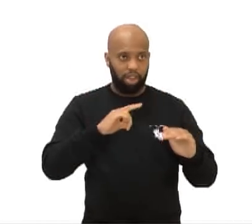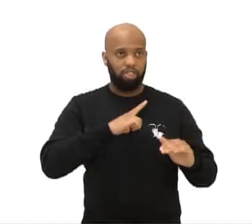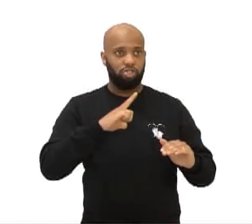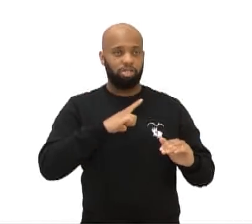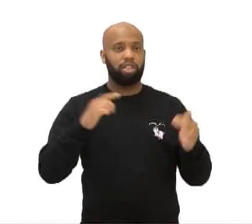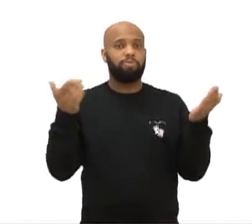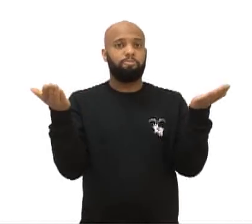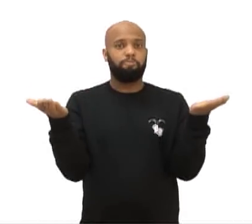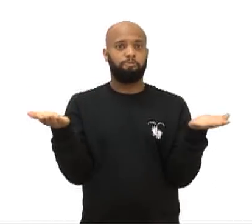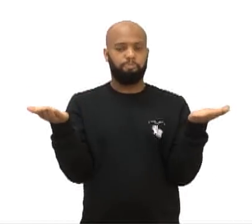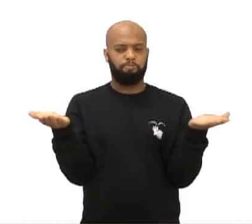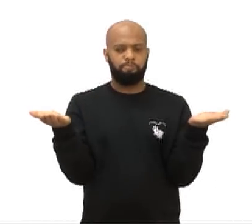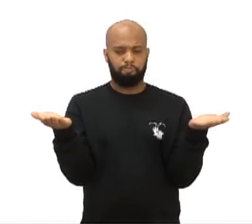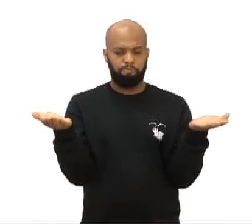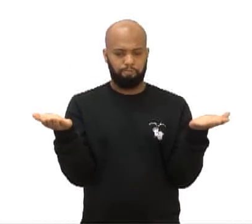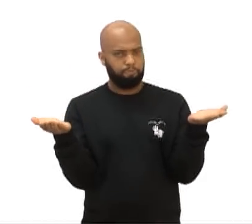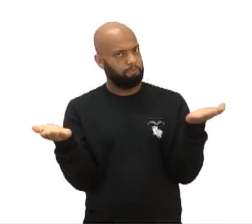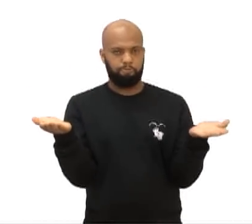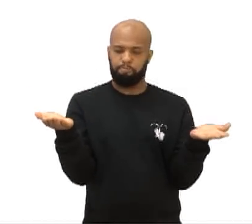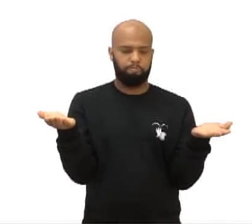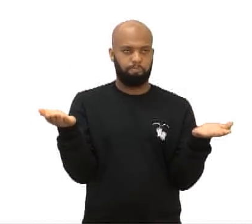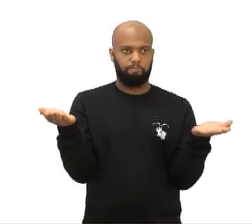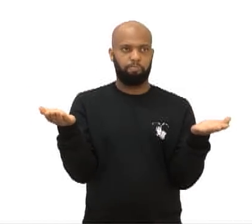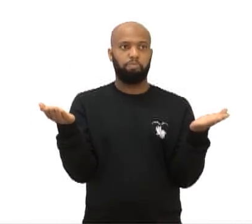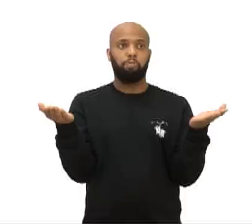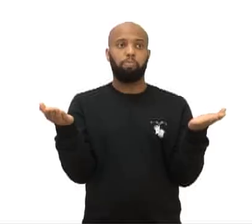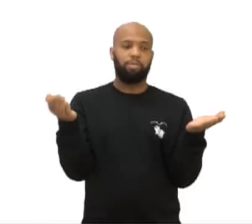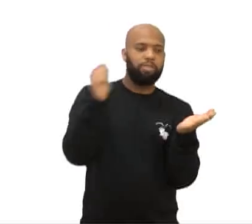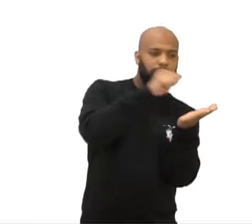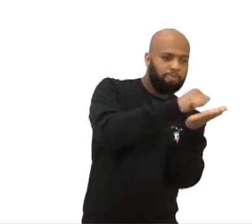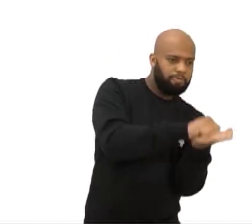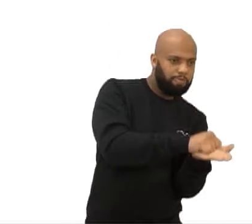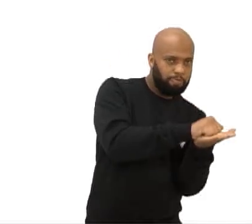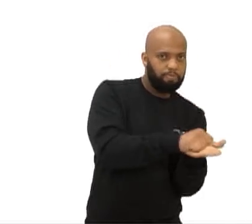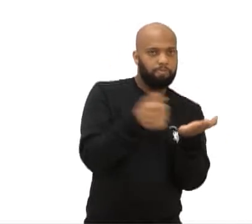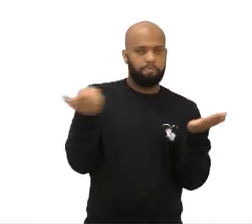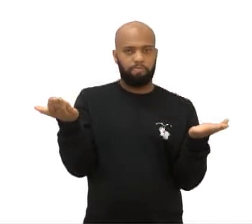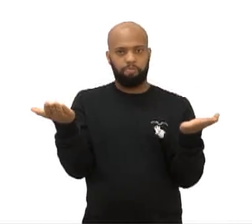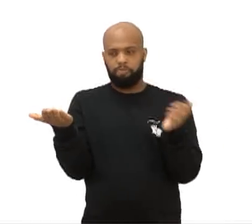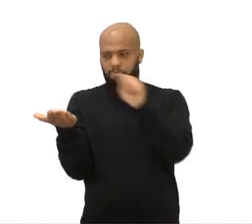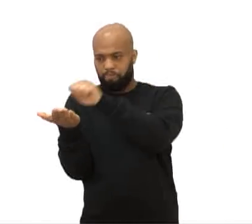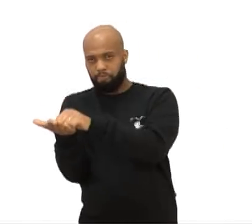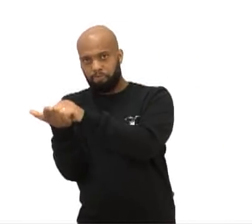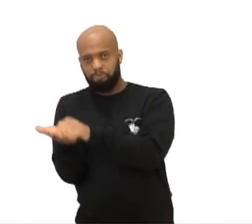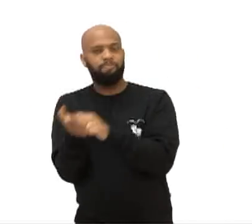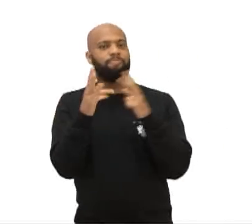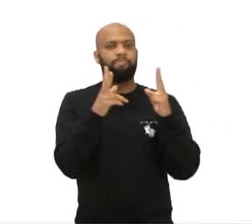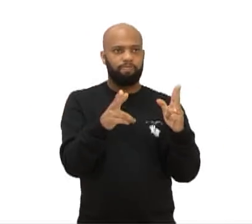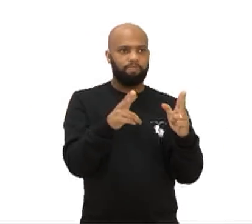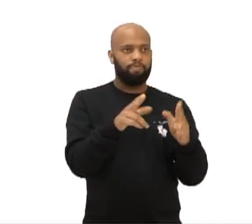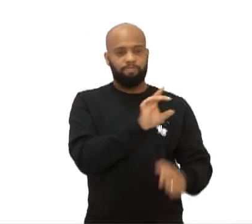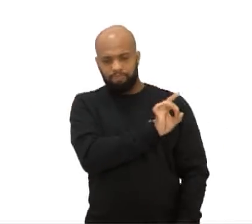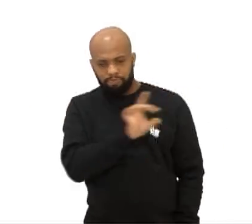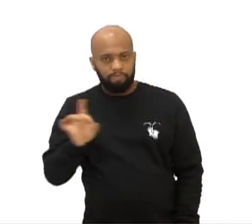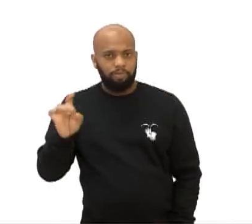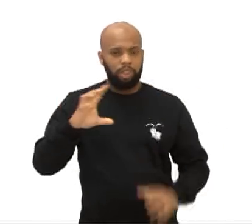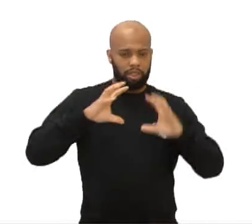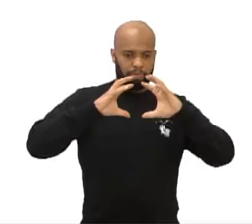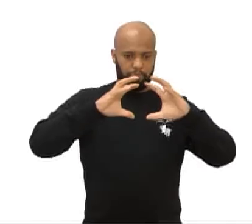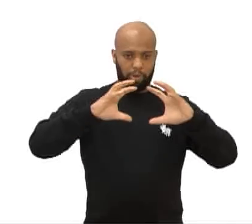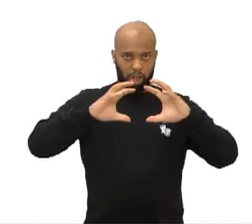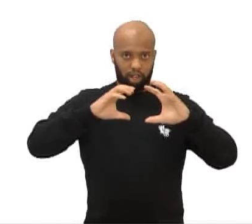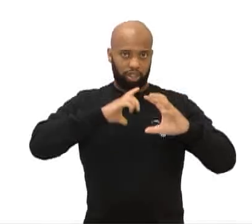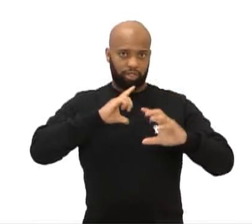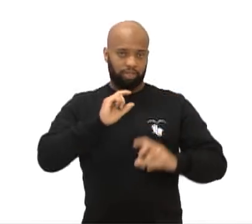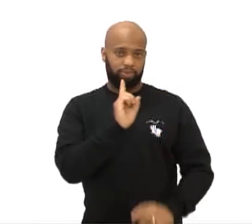em equilíbrio, isto é, a massa dos pratos é igual. Considere que cada bolinha pesa